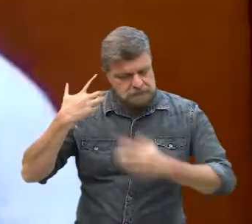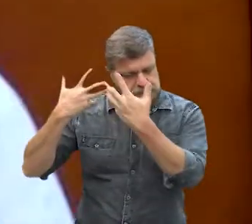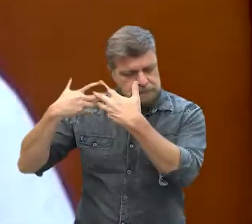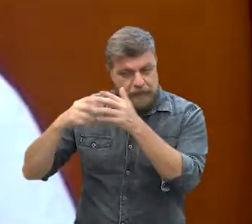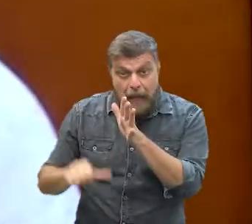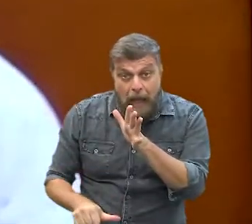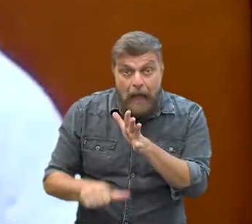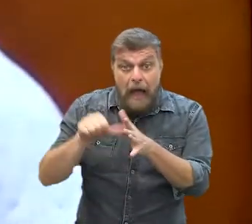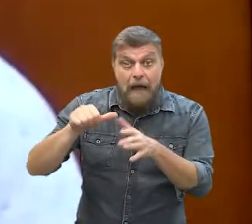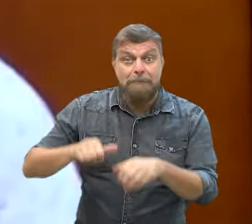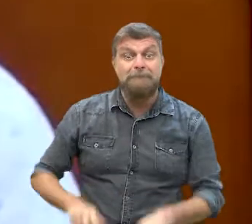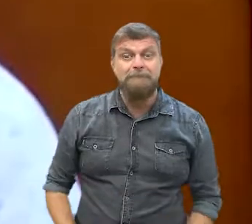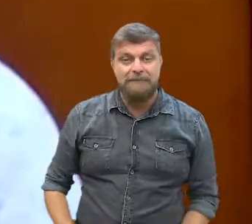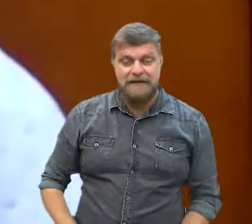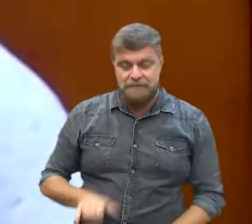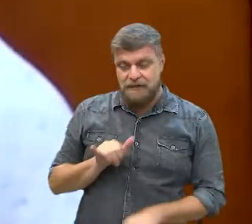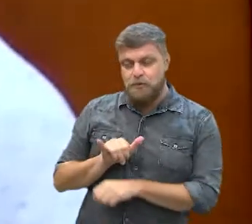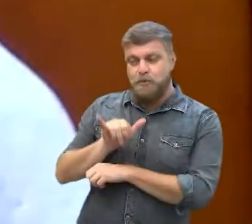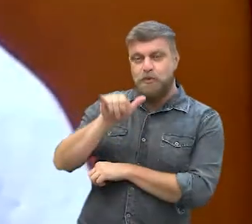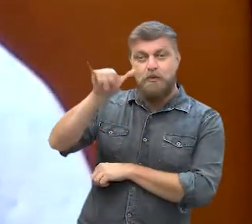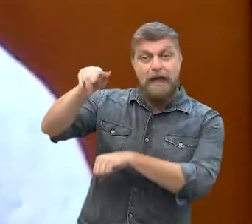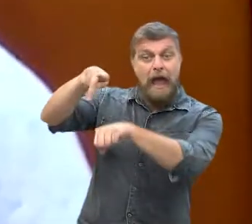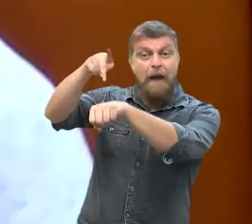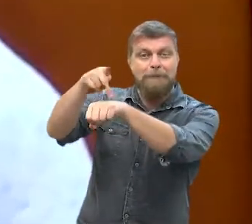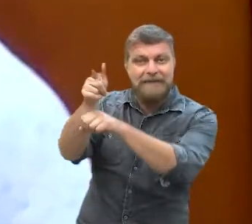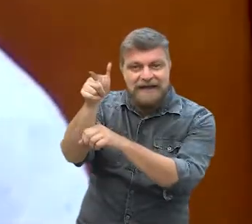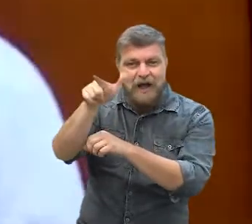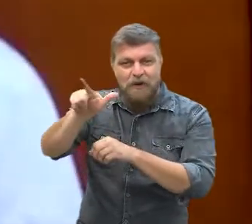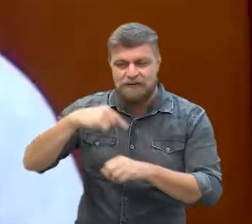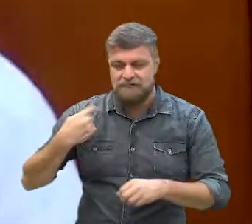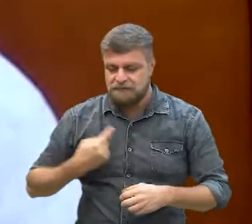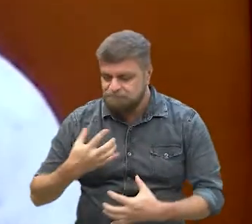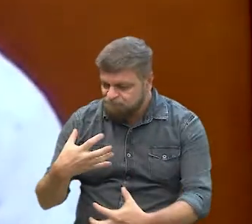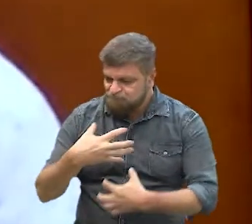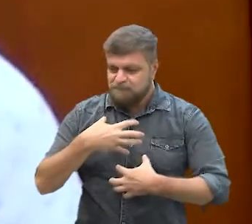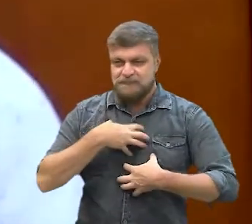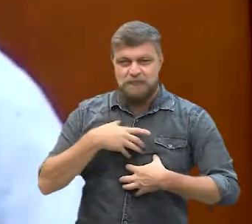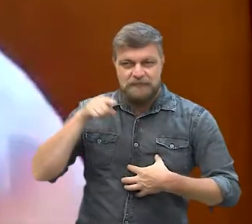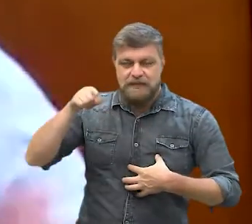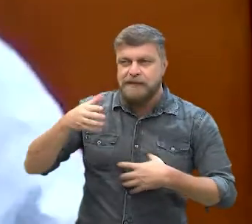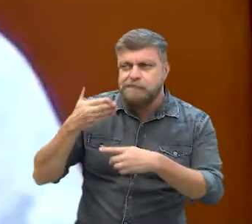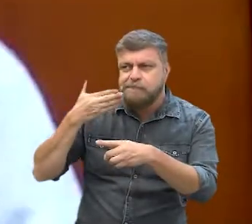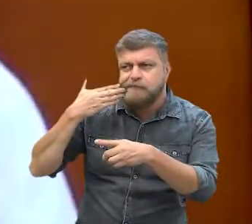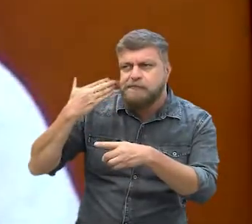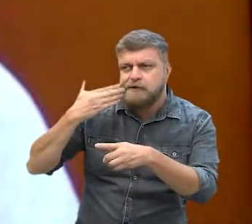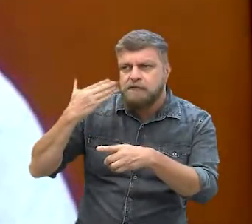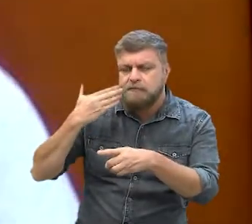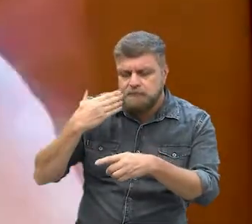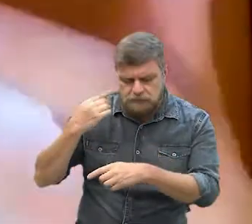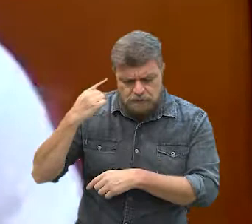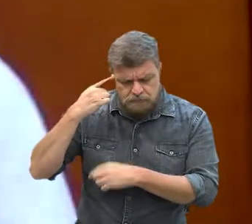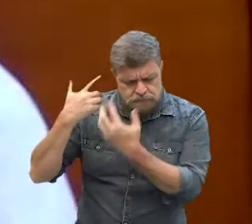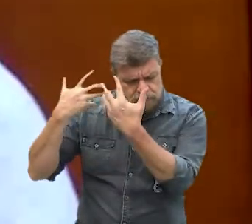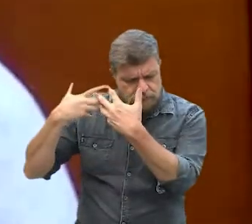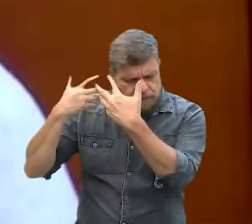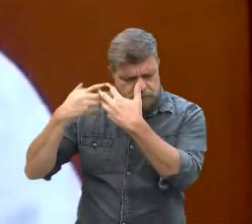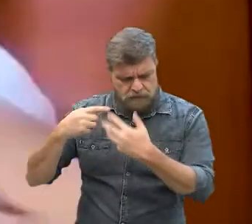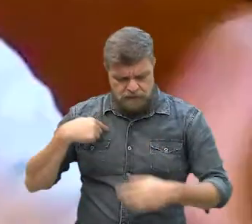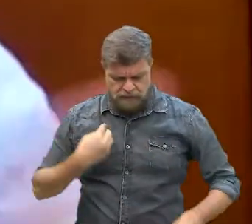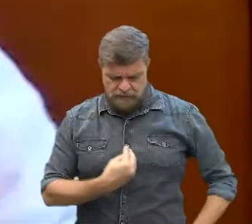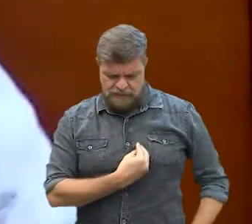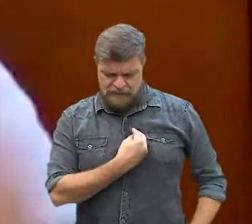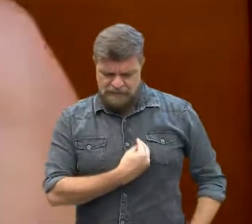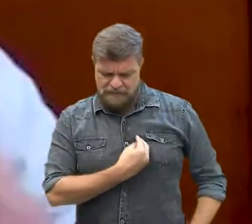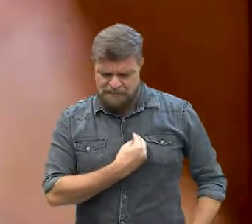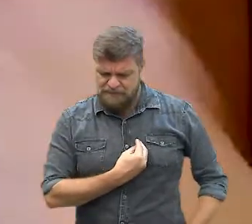viagem, que foi uma viagem internacional, e isso trouxe todas as nossas inspirações. Foi ali que deu aquele choque, né? Nossa, estou vivendo, acho que,